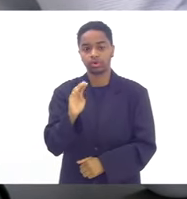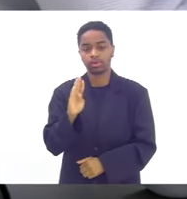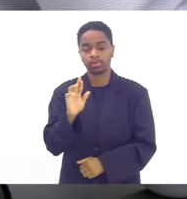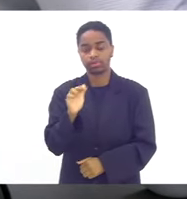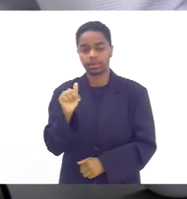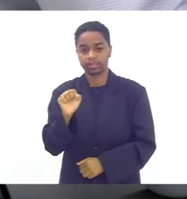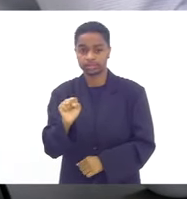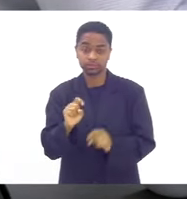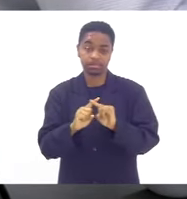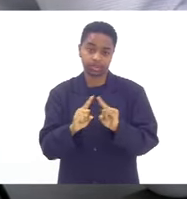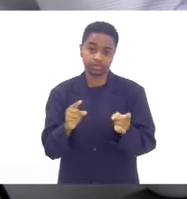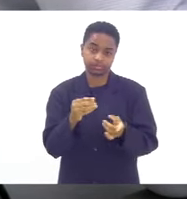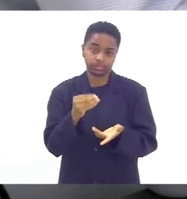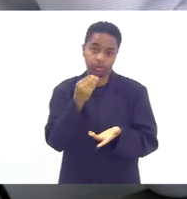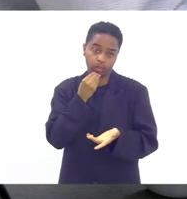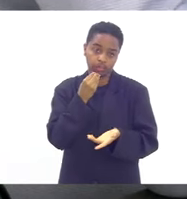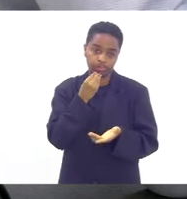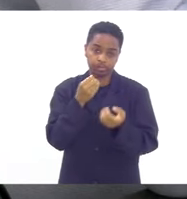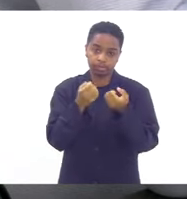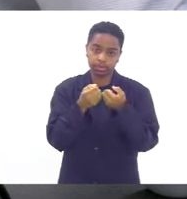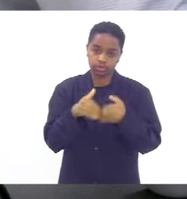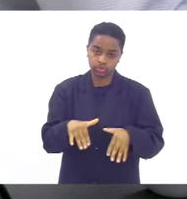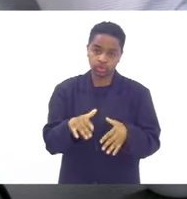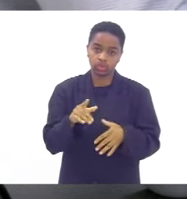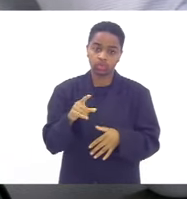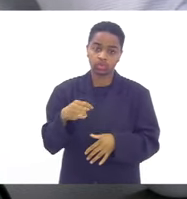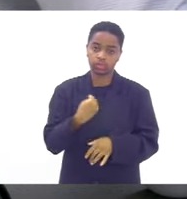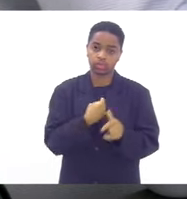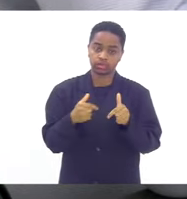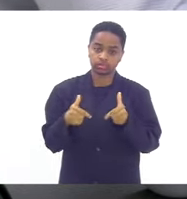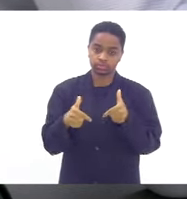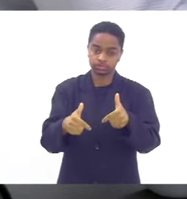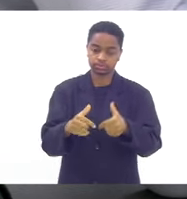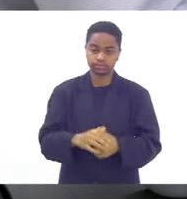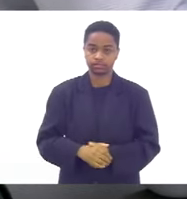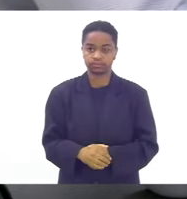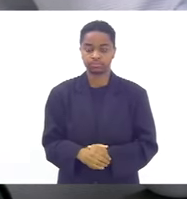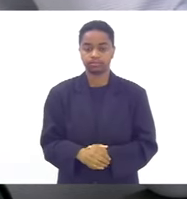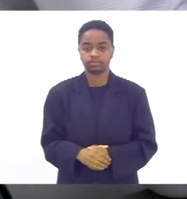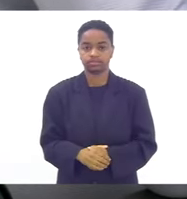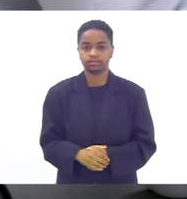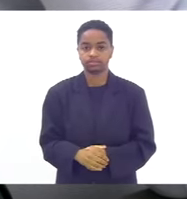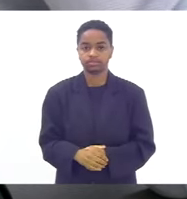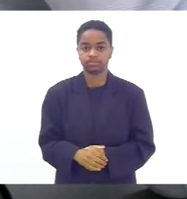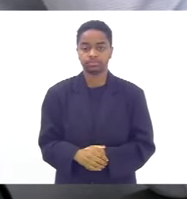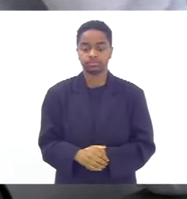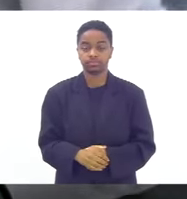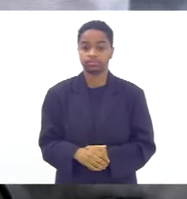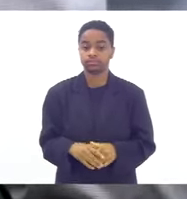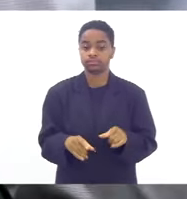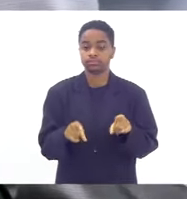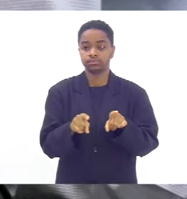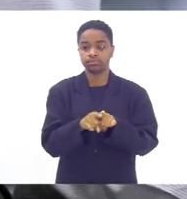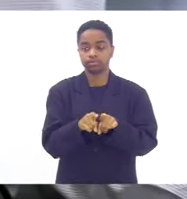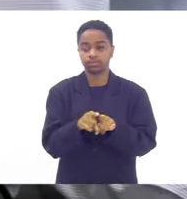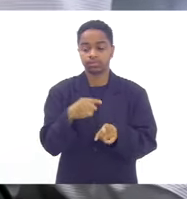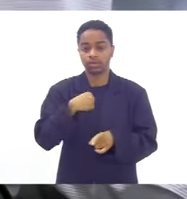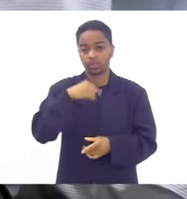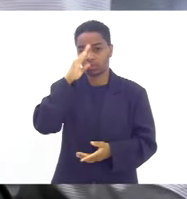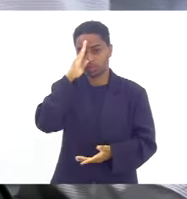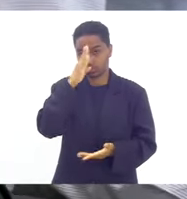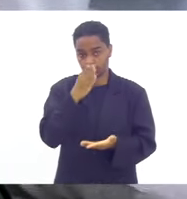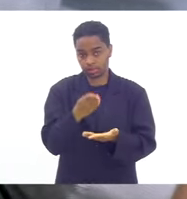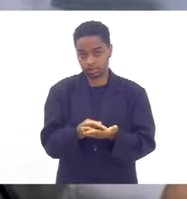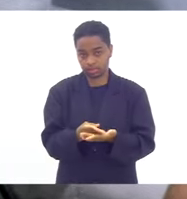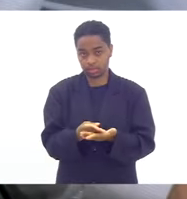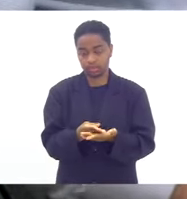mas, de fato, impactou a nossa operação. Tá? Em paralelo, eu acho que, falando